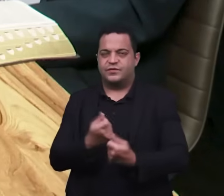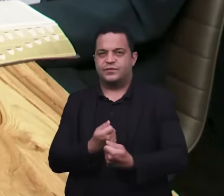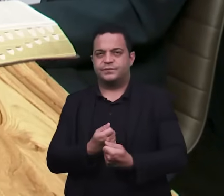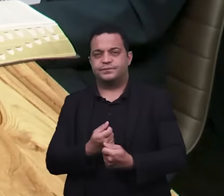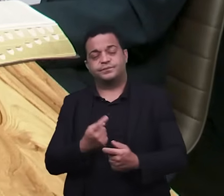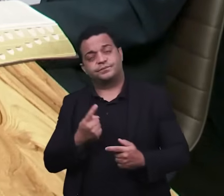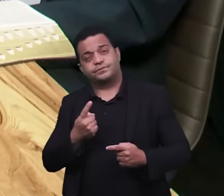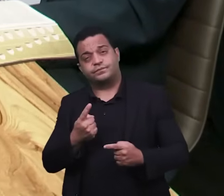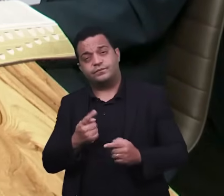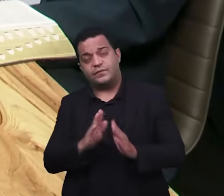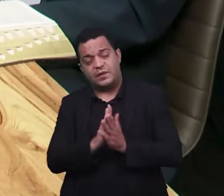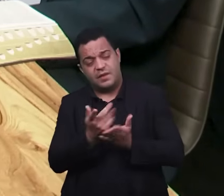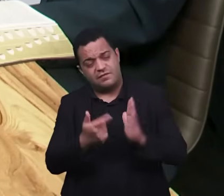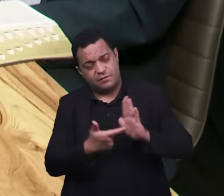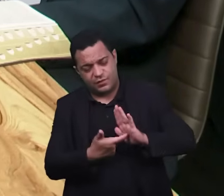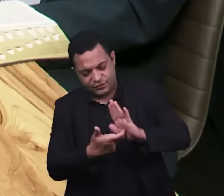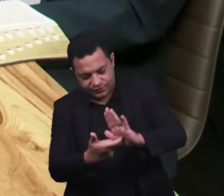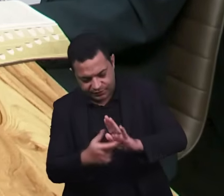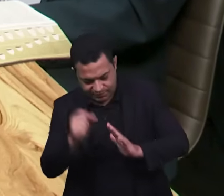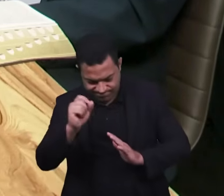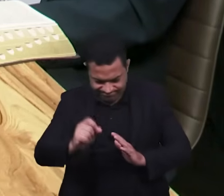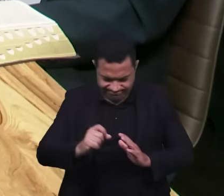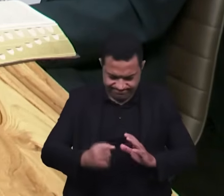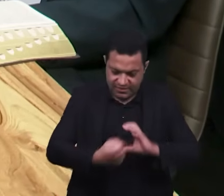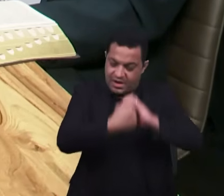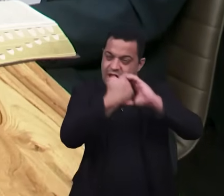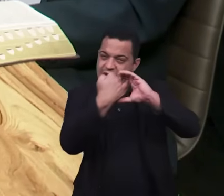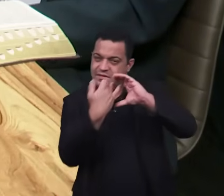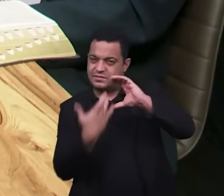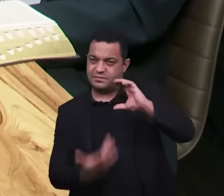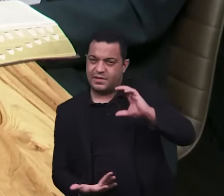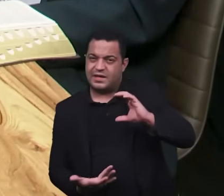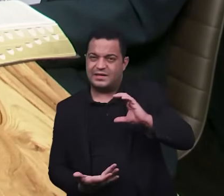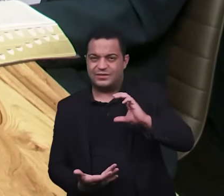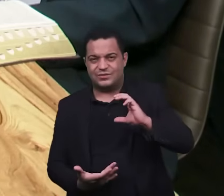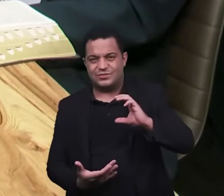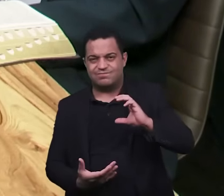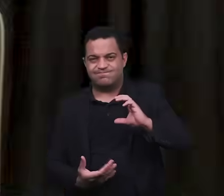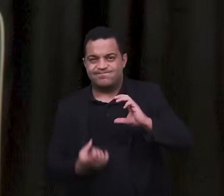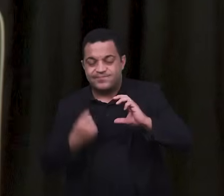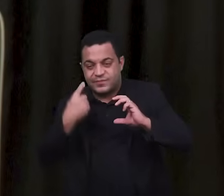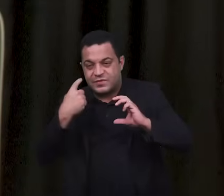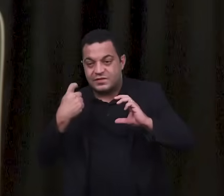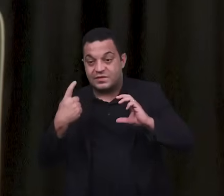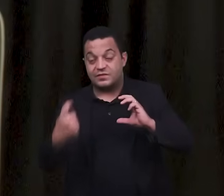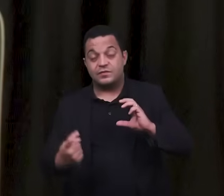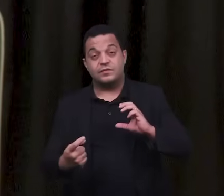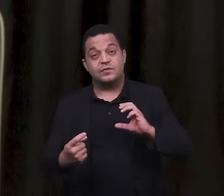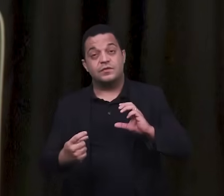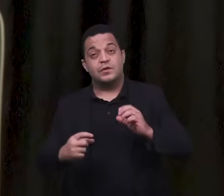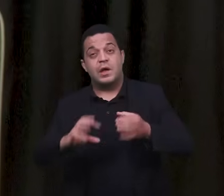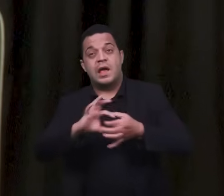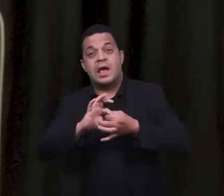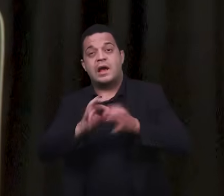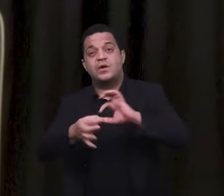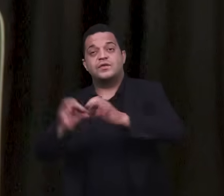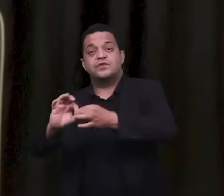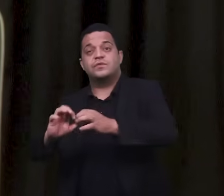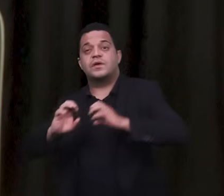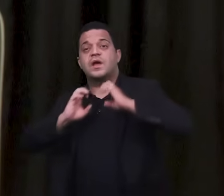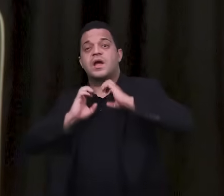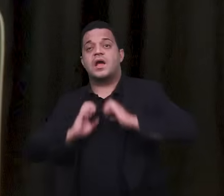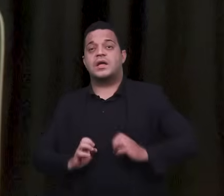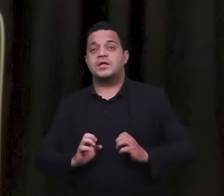né? Então, quer dizer, esse texto, na verdade, ele mostra um aspecto fundamental sob o ponto de